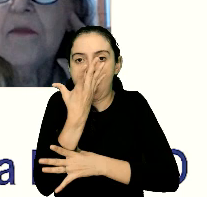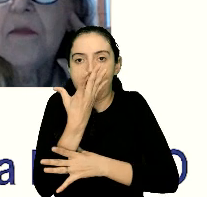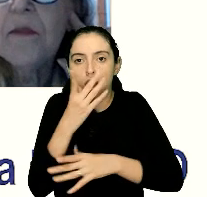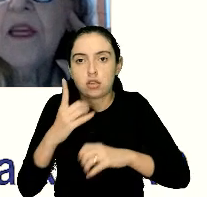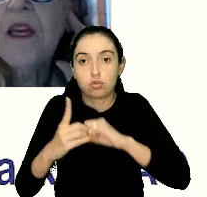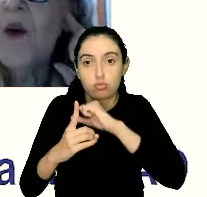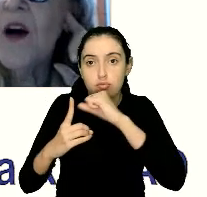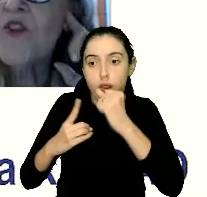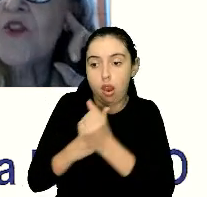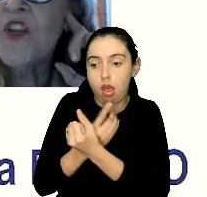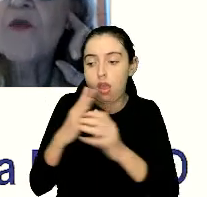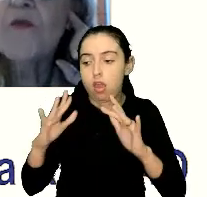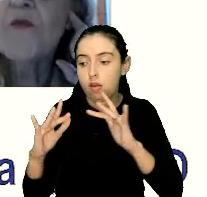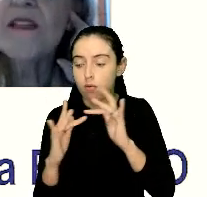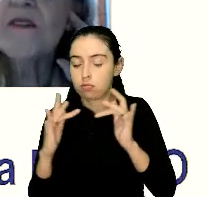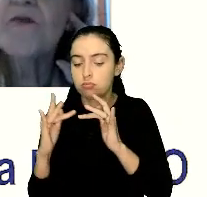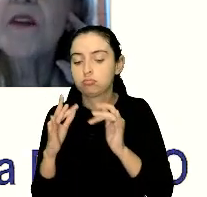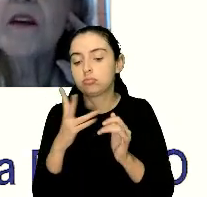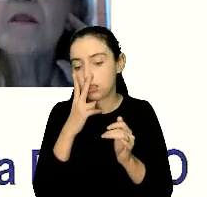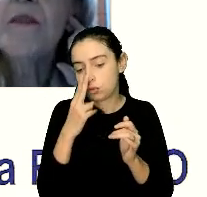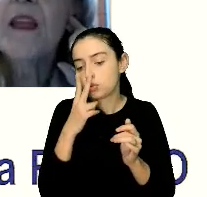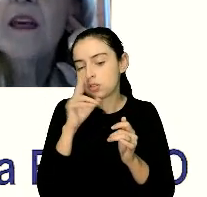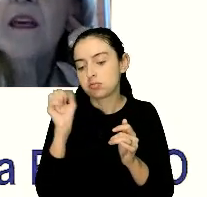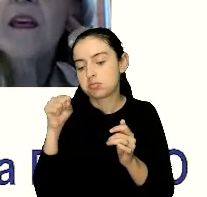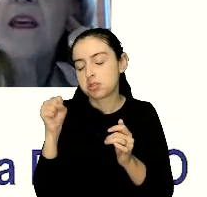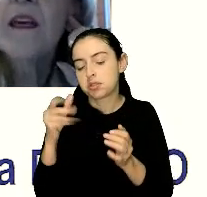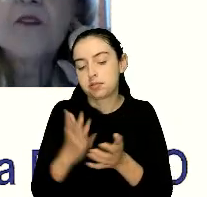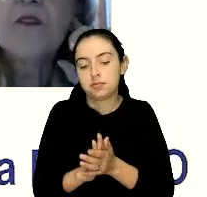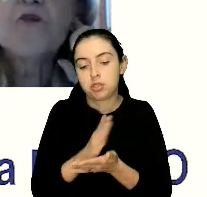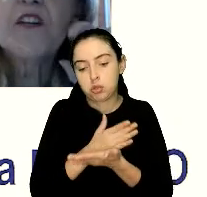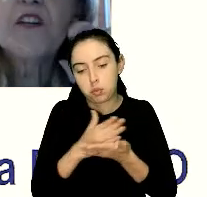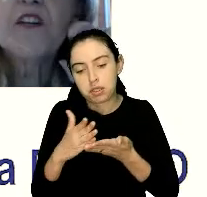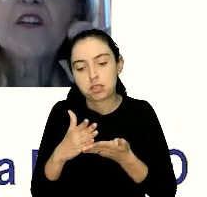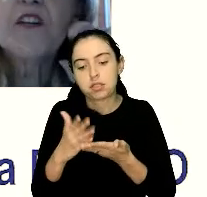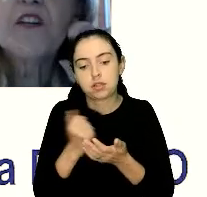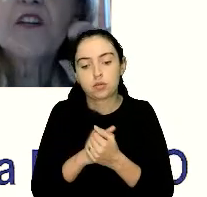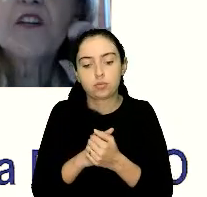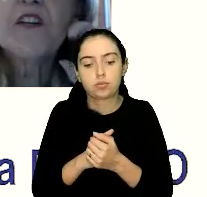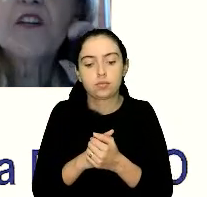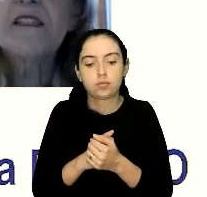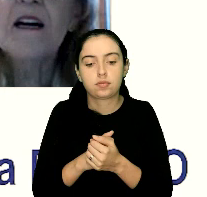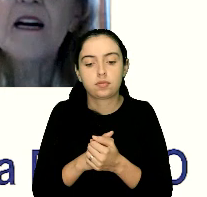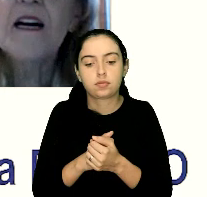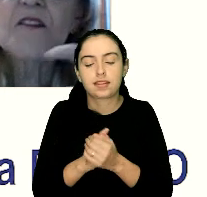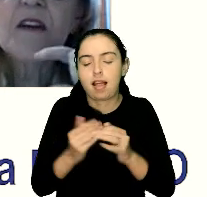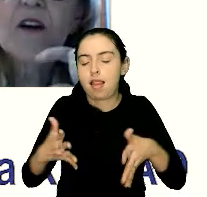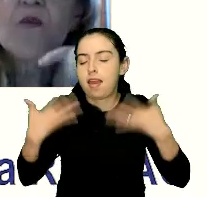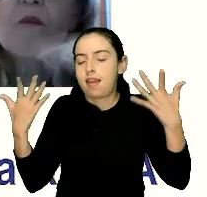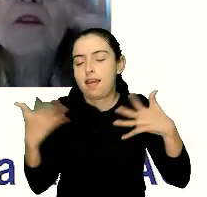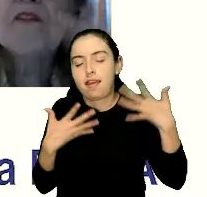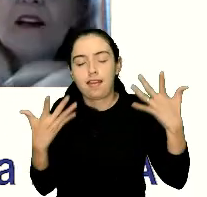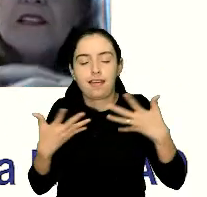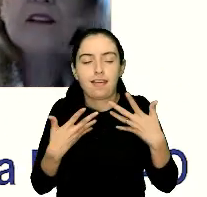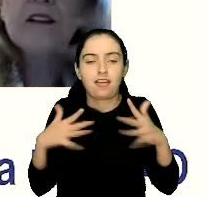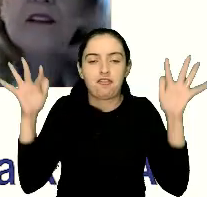sociabilidade? Eu acho que já está começando, né? Esse período de grande alegria, felicidade, uma fase